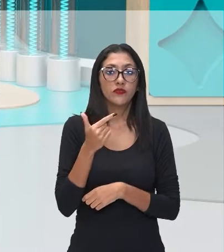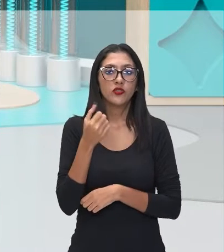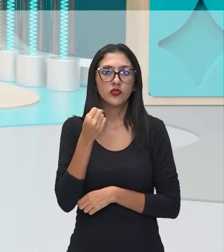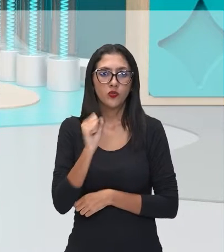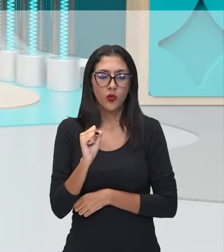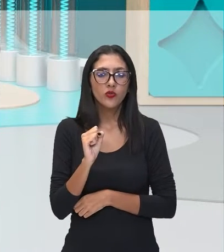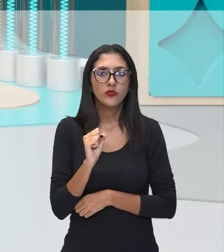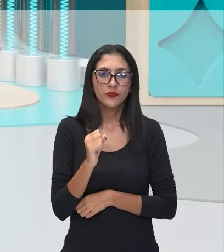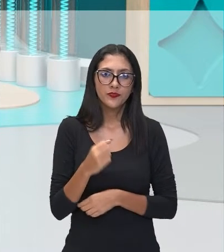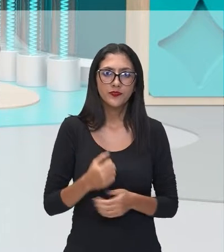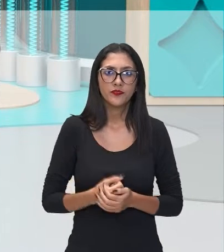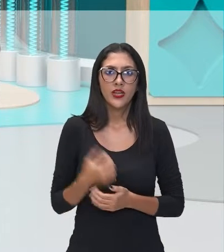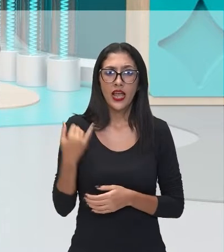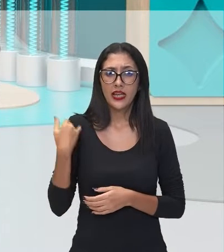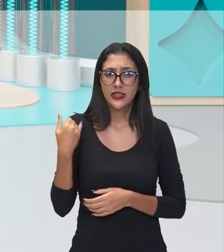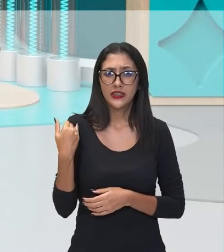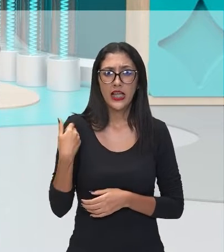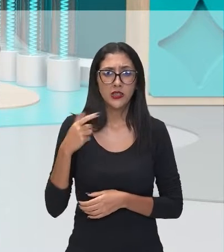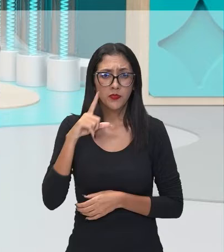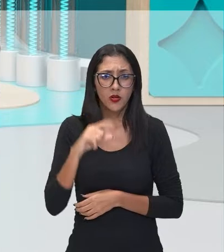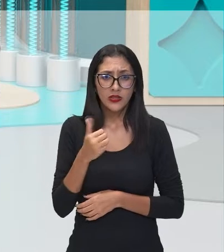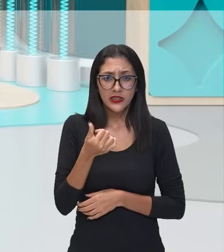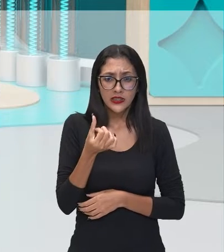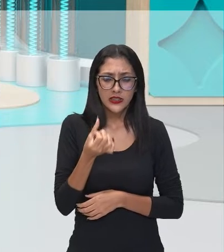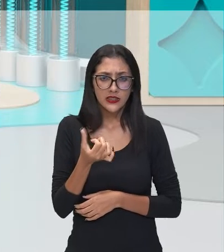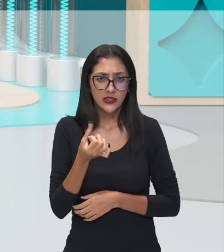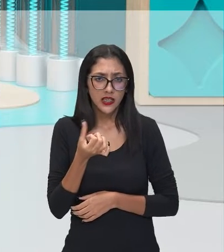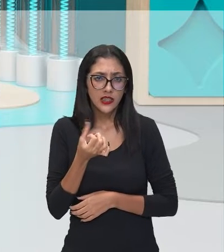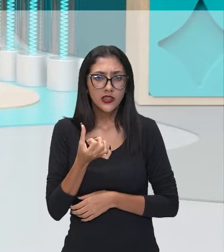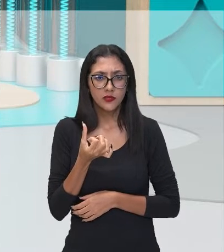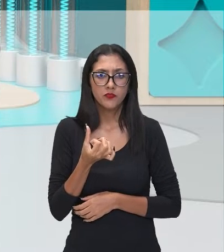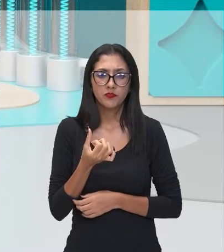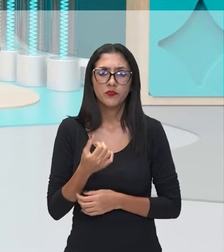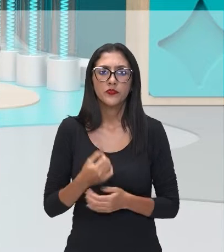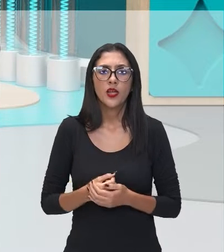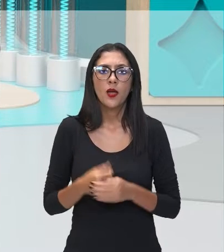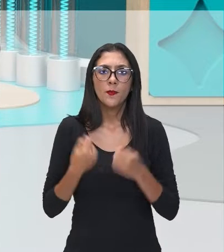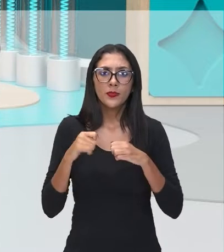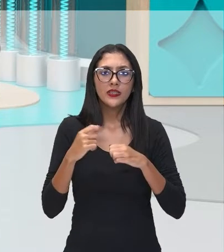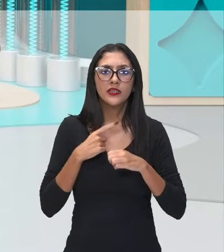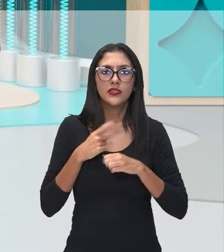anos inimputáveis, deve ser alterado para permitir que